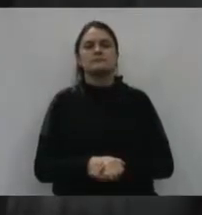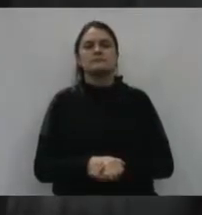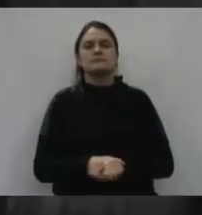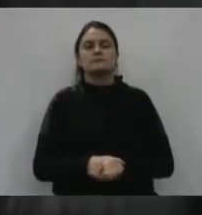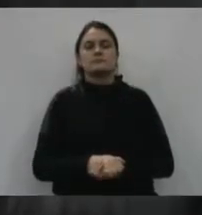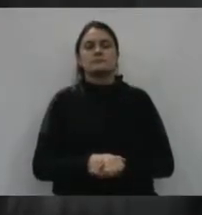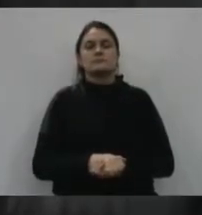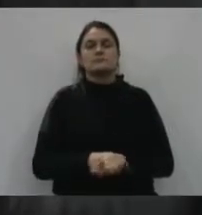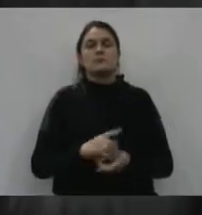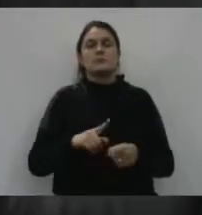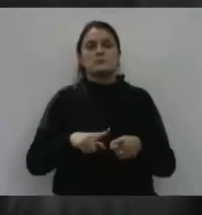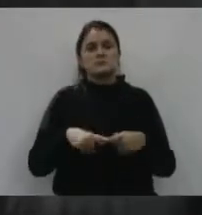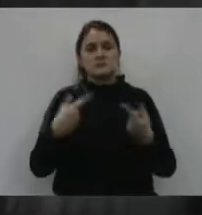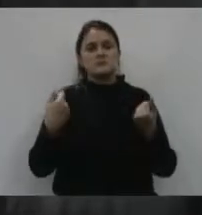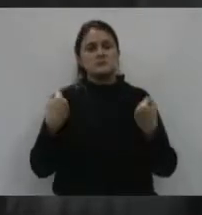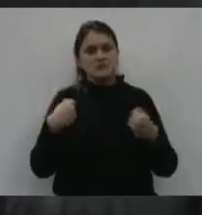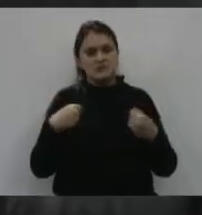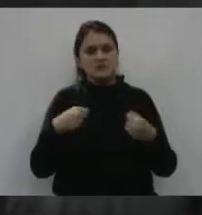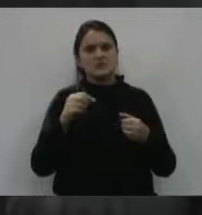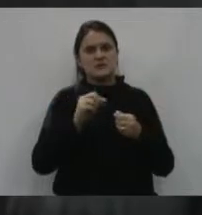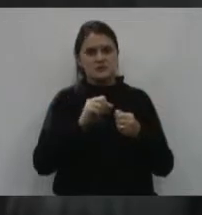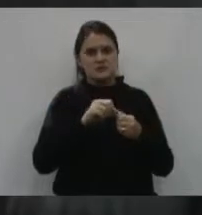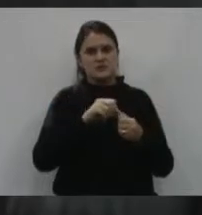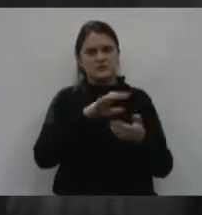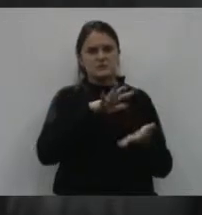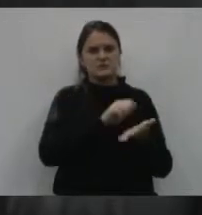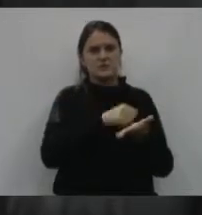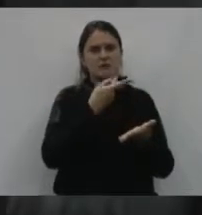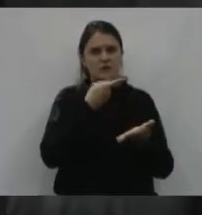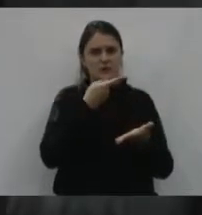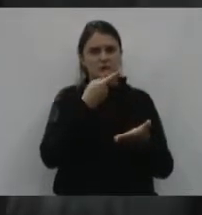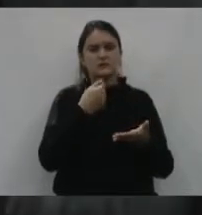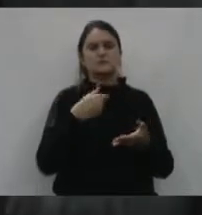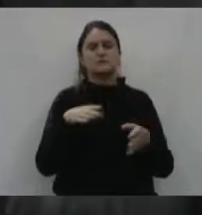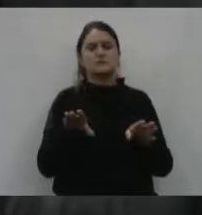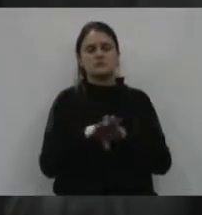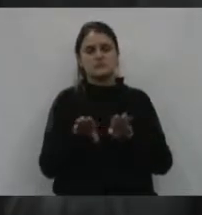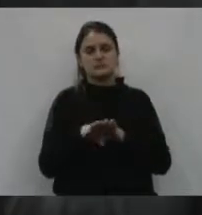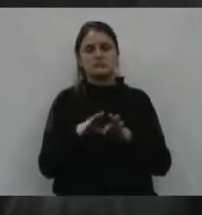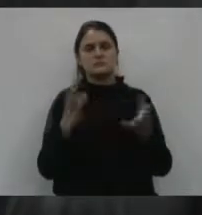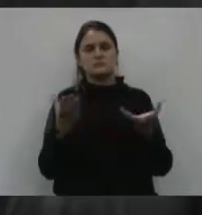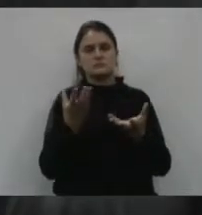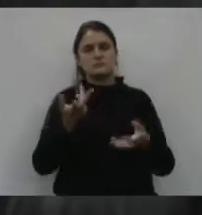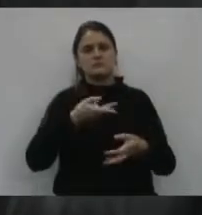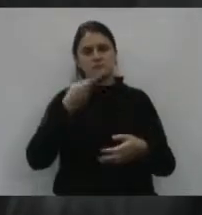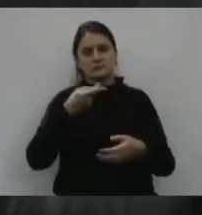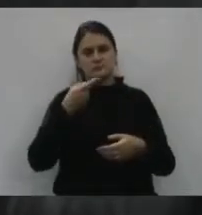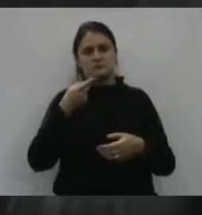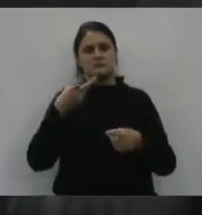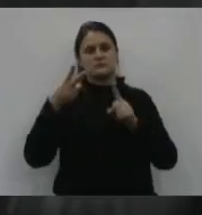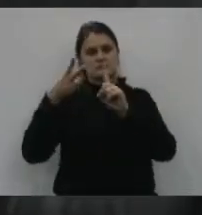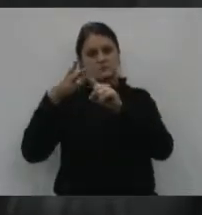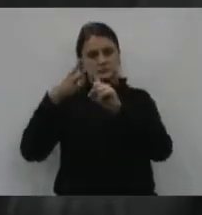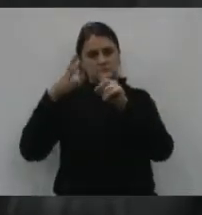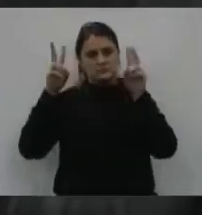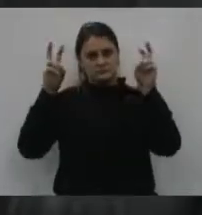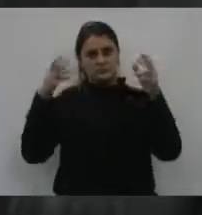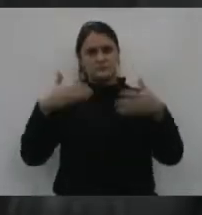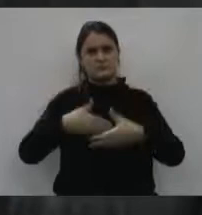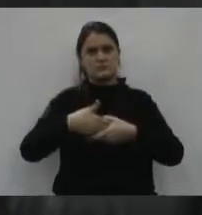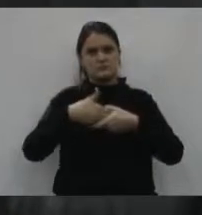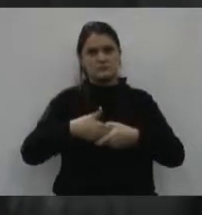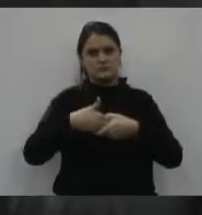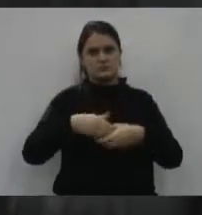ruim, mas é necessário esse registro. Preciso também registrar aqui